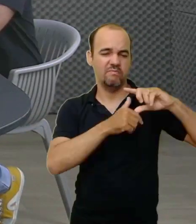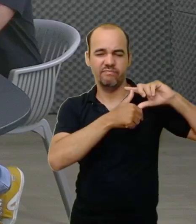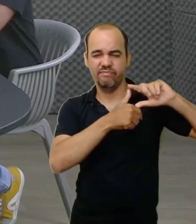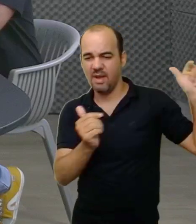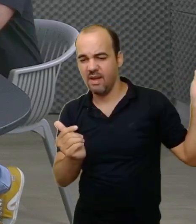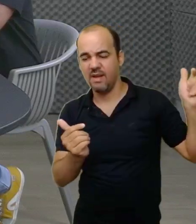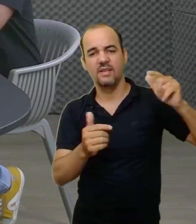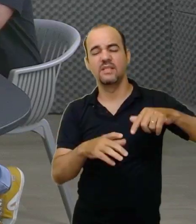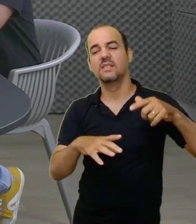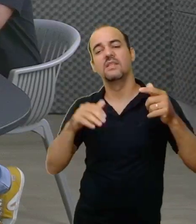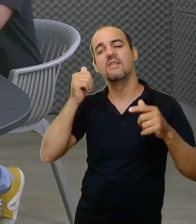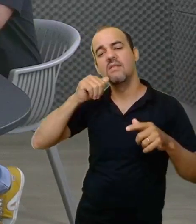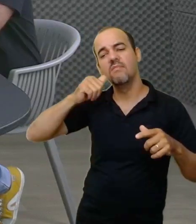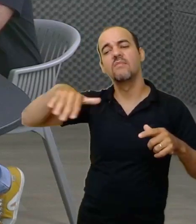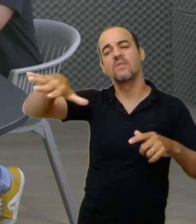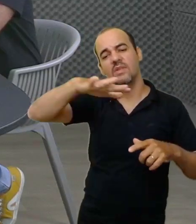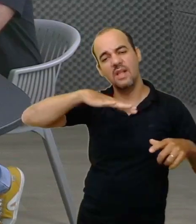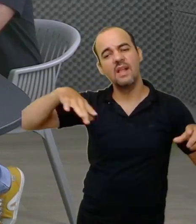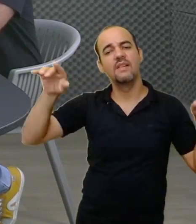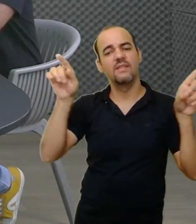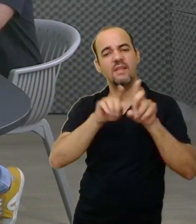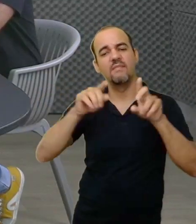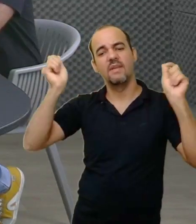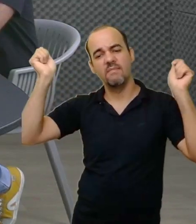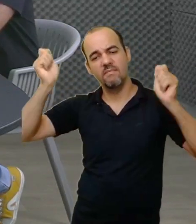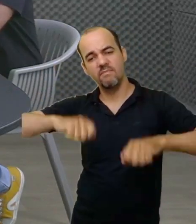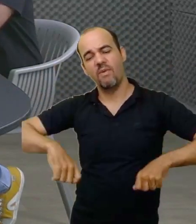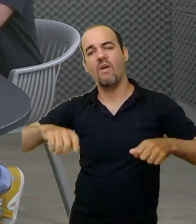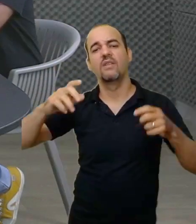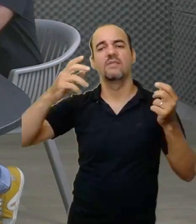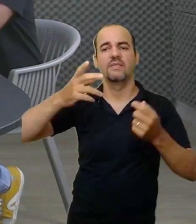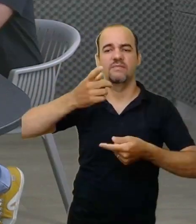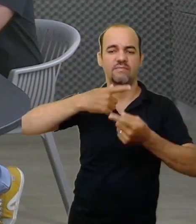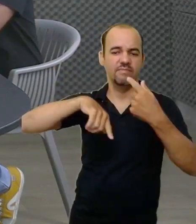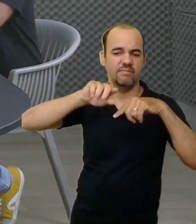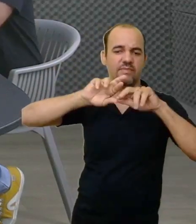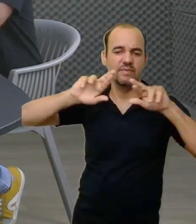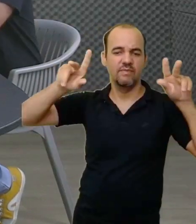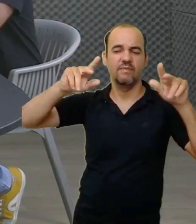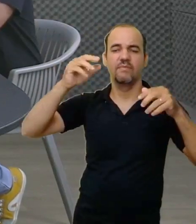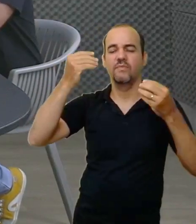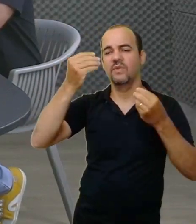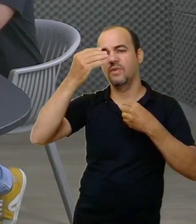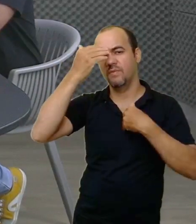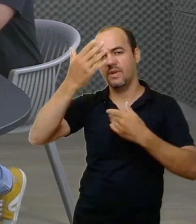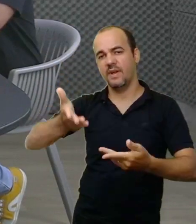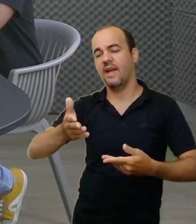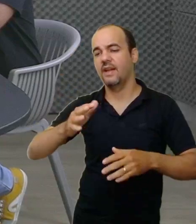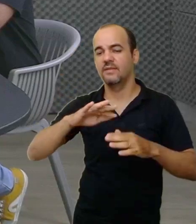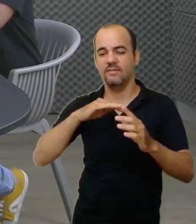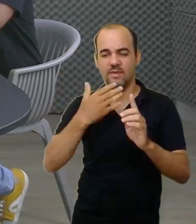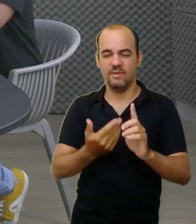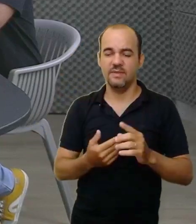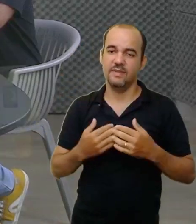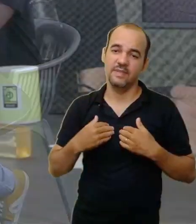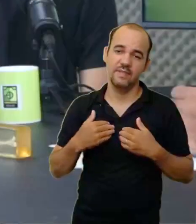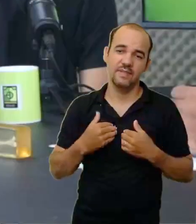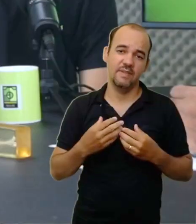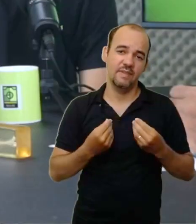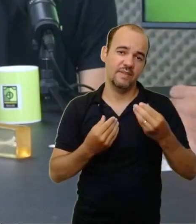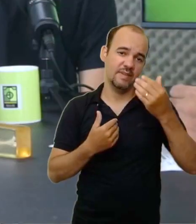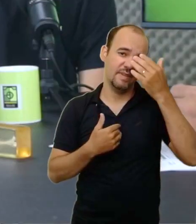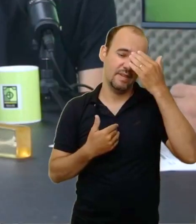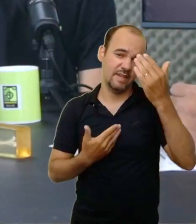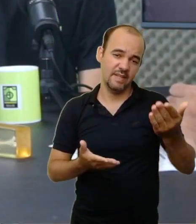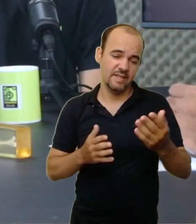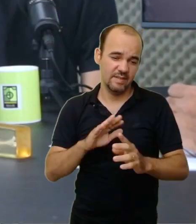que tem mulher na pesquisa e que vocês estão fazendo diferente. Então, muito obrigado. É uma honra receber você nesse programa. Eu que agradeço. É uma honra